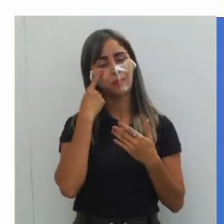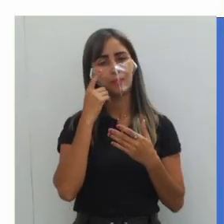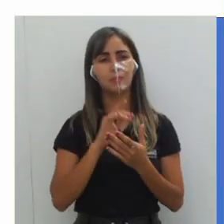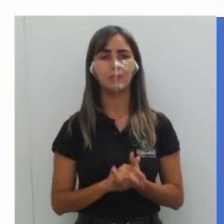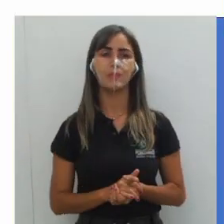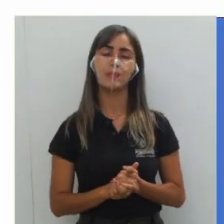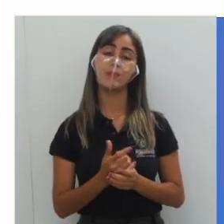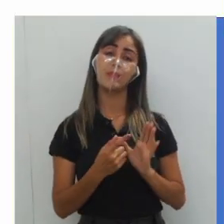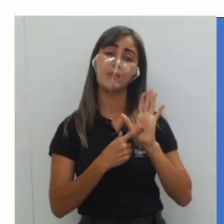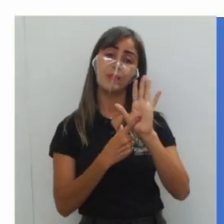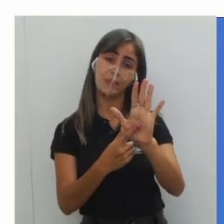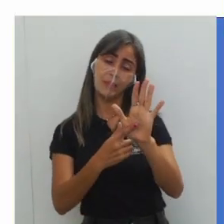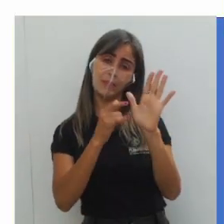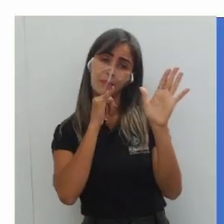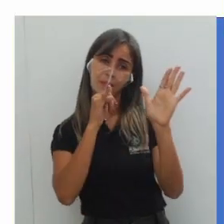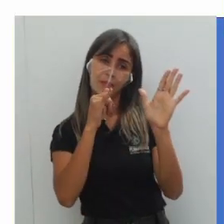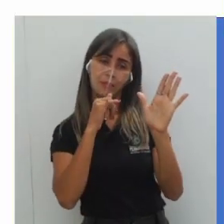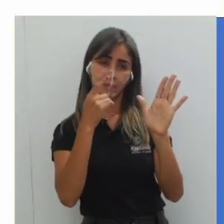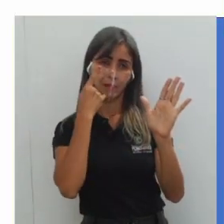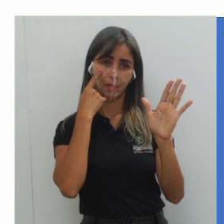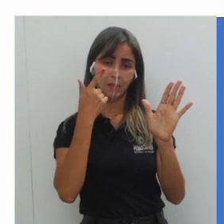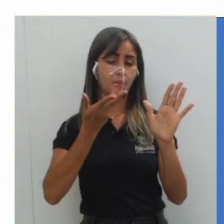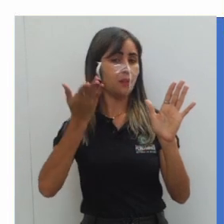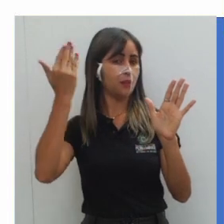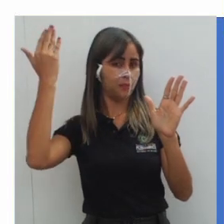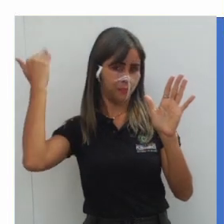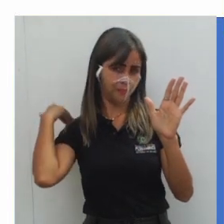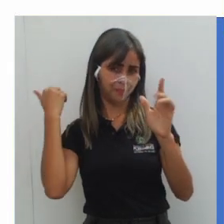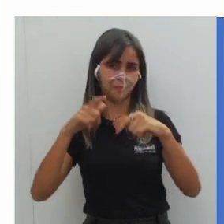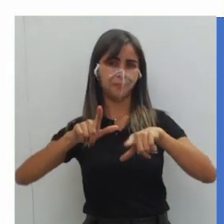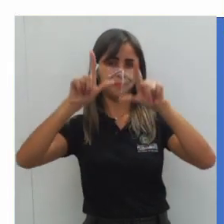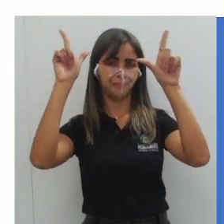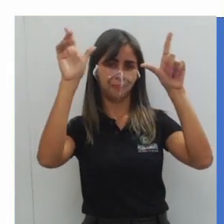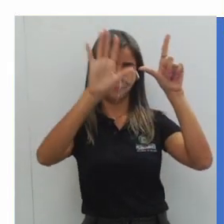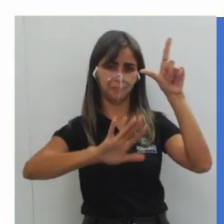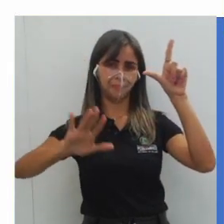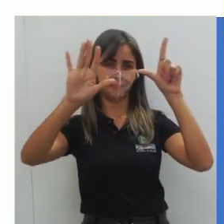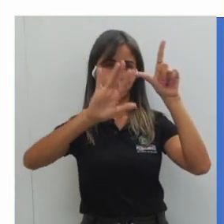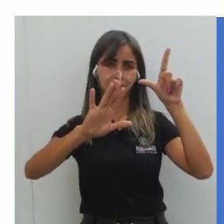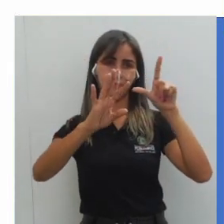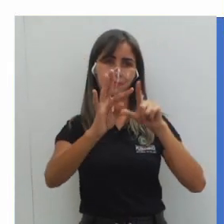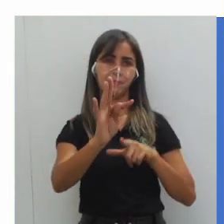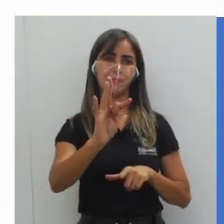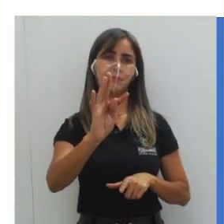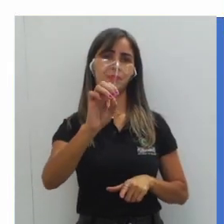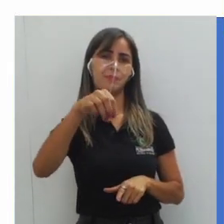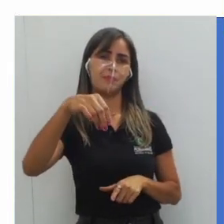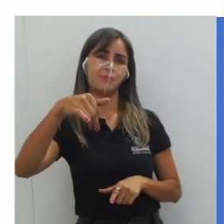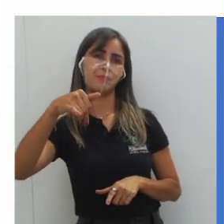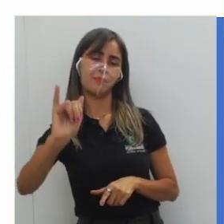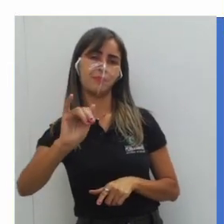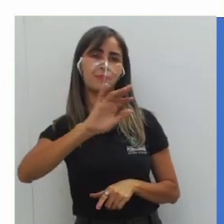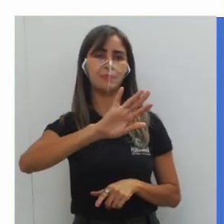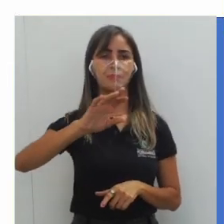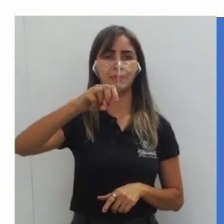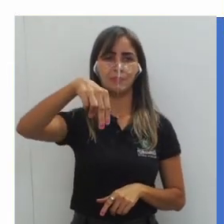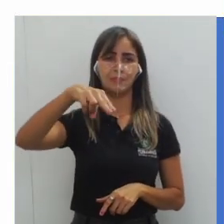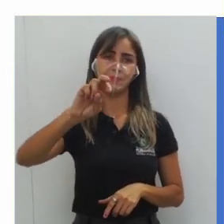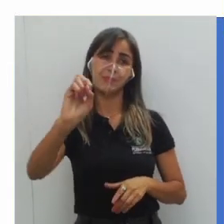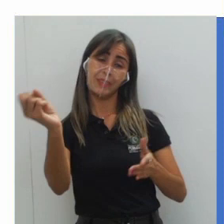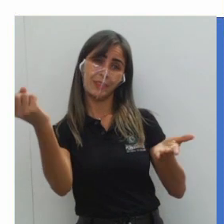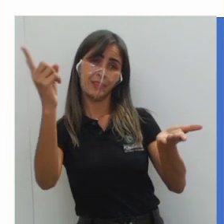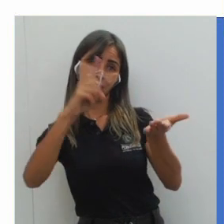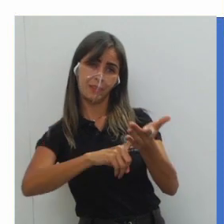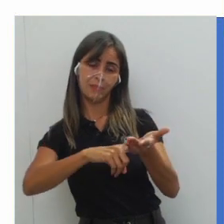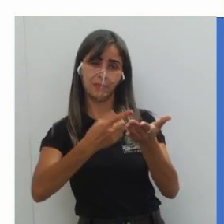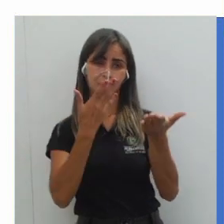aí. Esses foram os exemplos que a gente viu anteriormente na imagem, né? Entre Todd e Nescau, a gente vai fazer